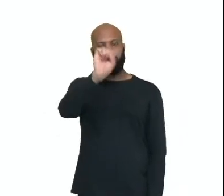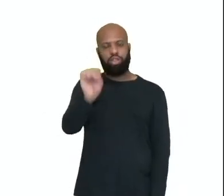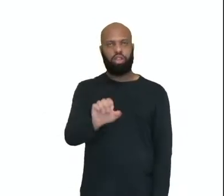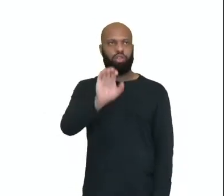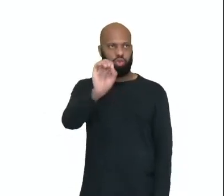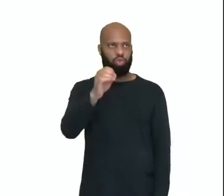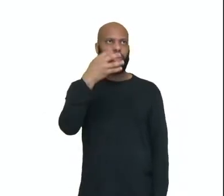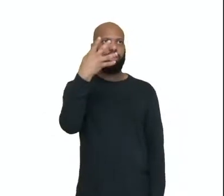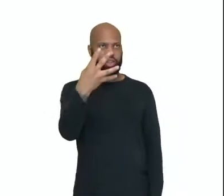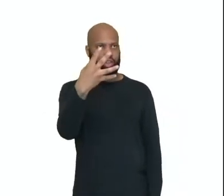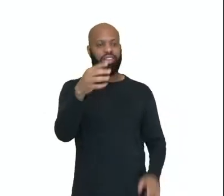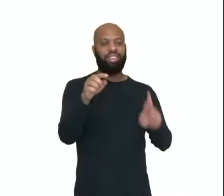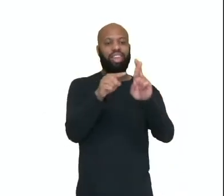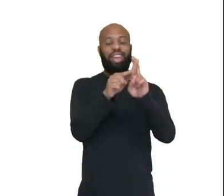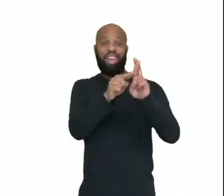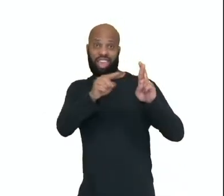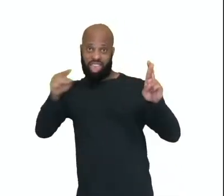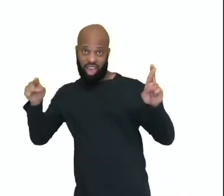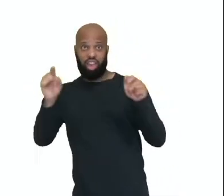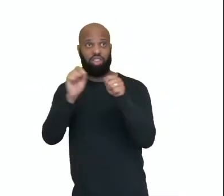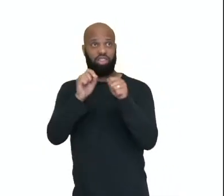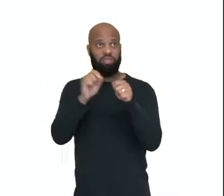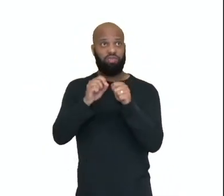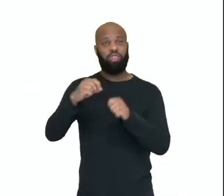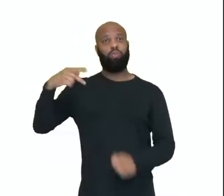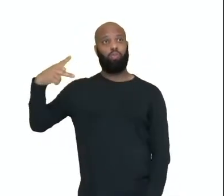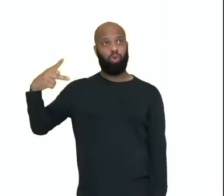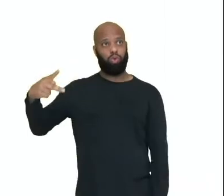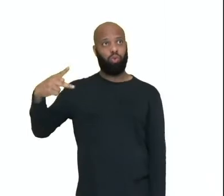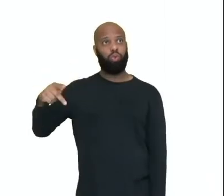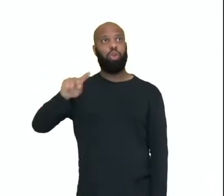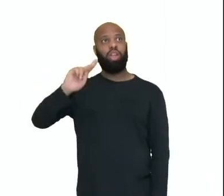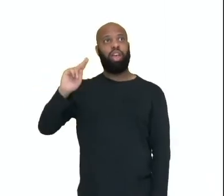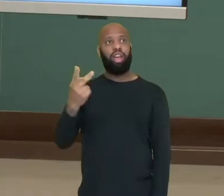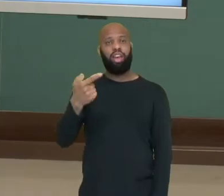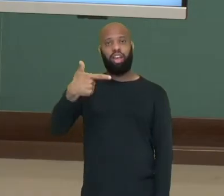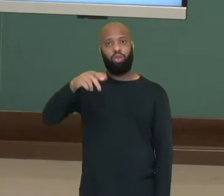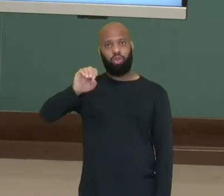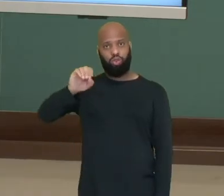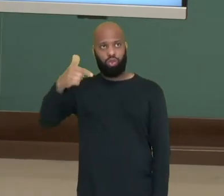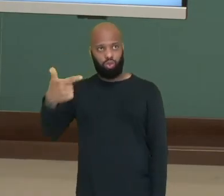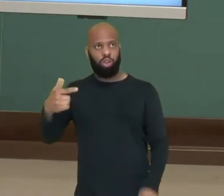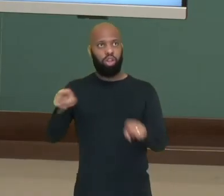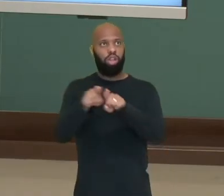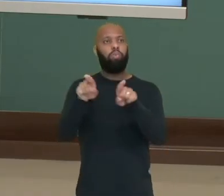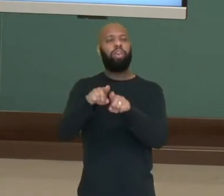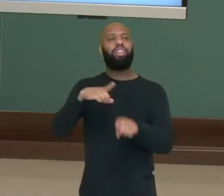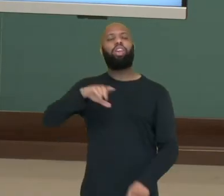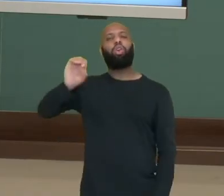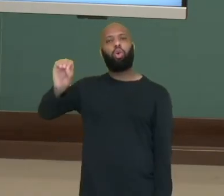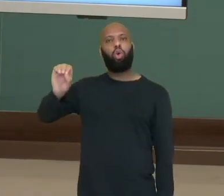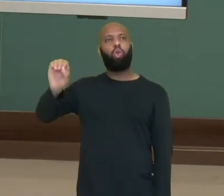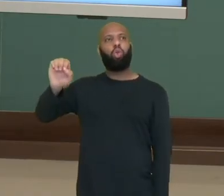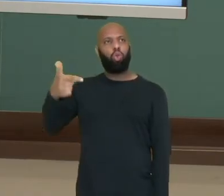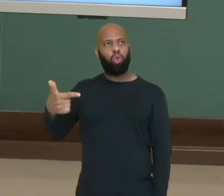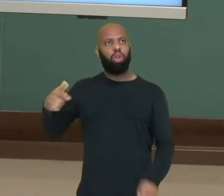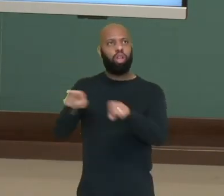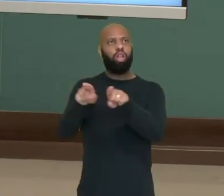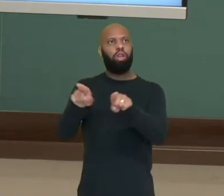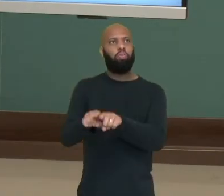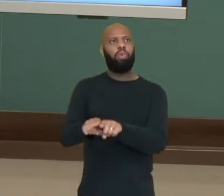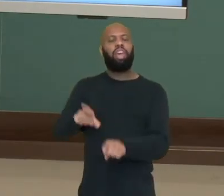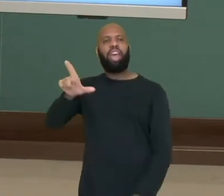ácido sulfuroso, formando a água oxigenada, o gás oxigênio e o sulfito de lítio,